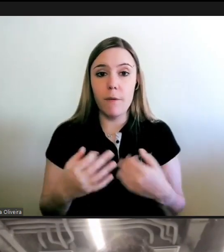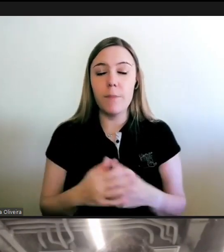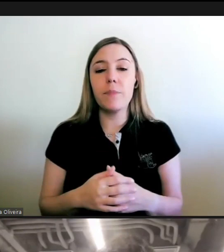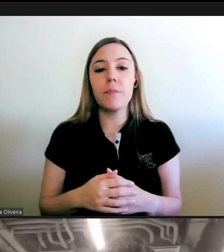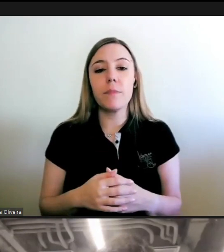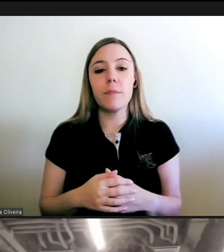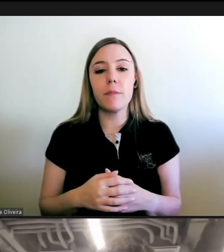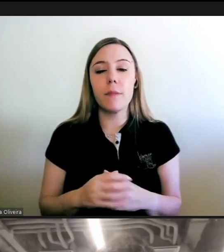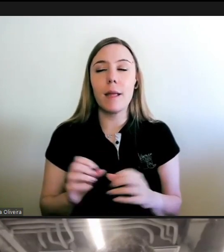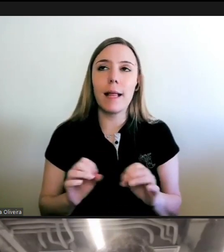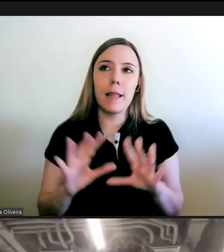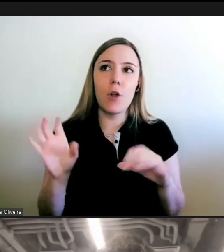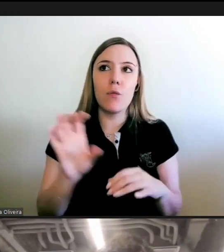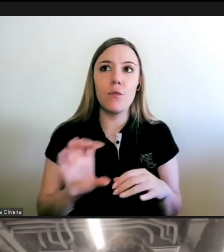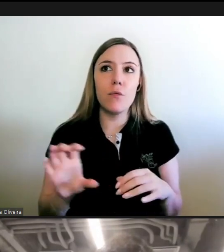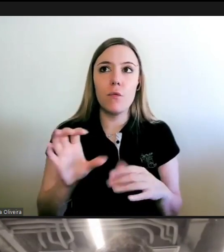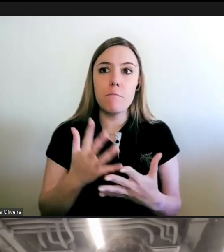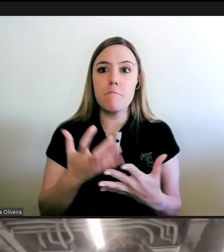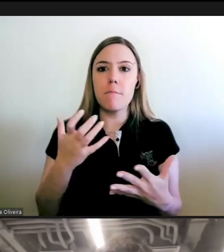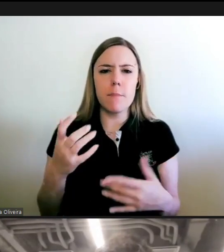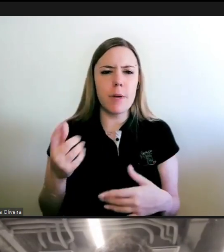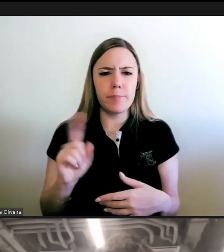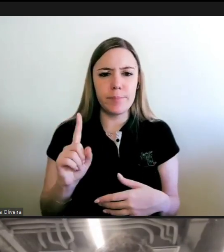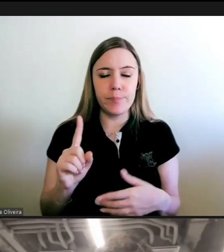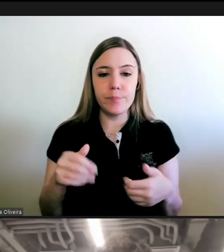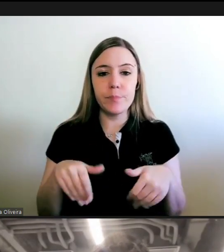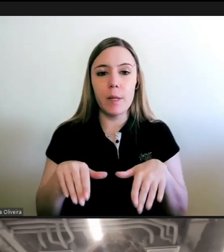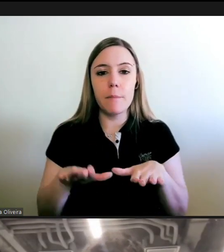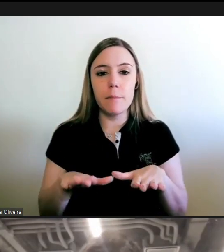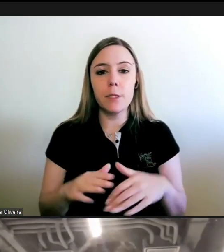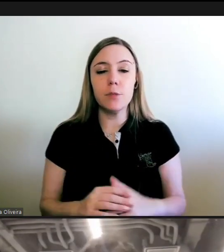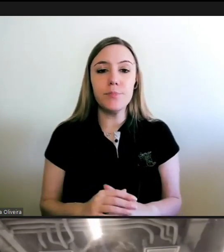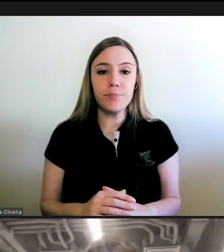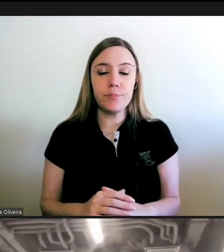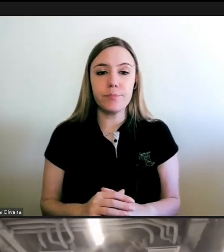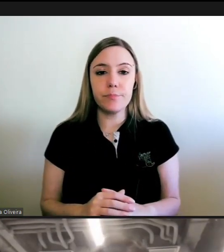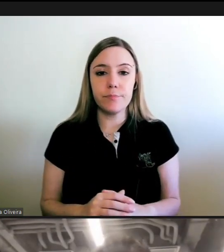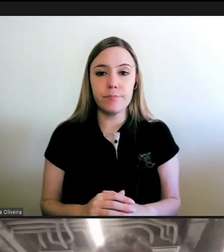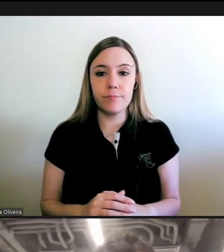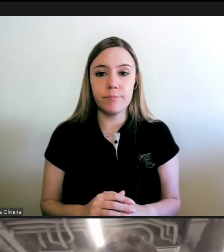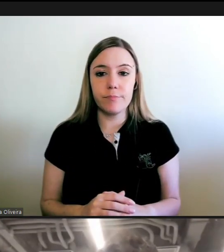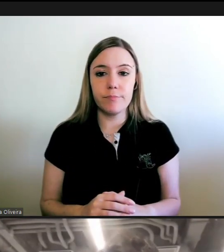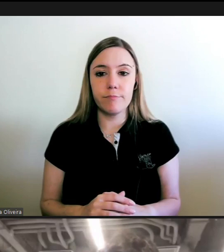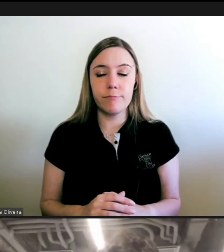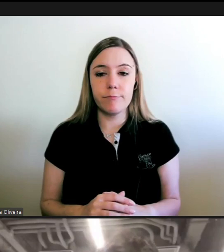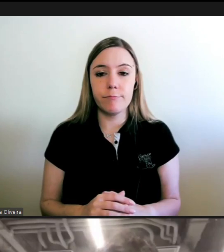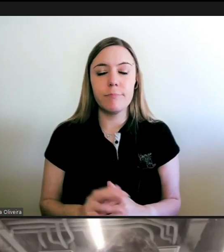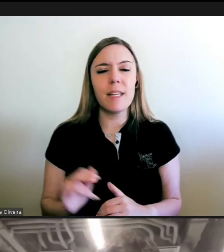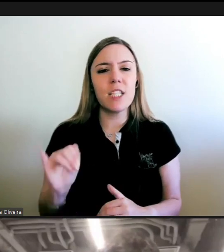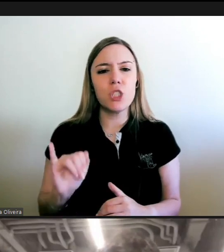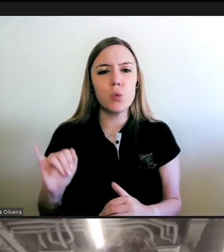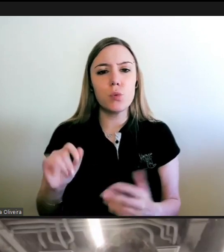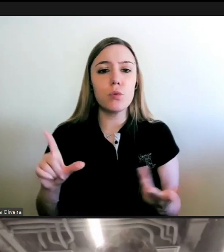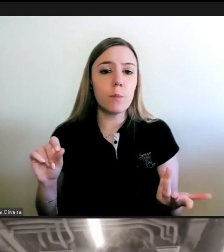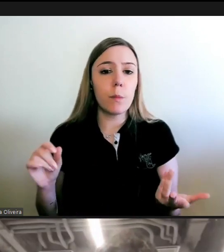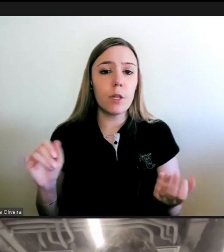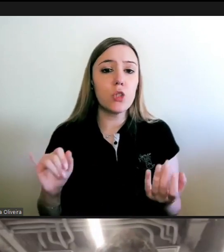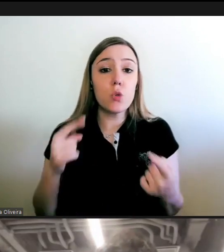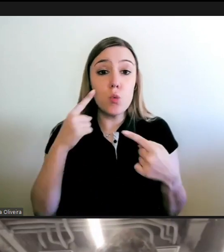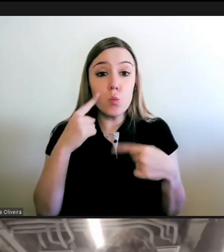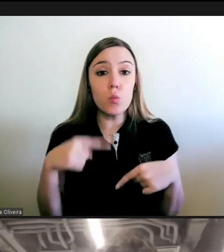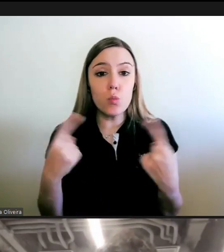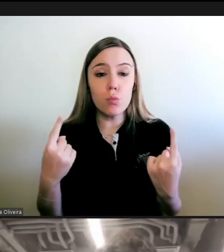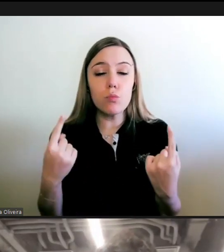tão evidente, não é? Mas há as organizações e as organizações